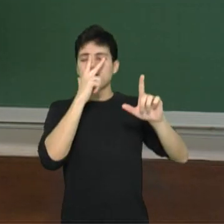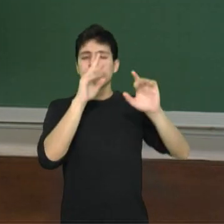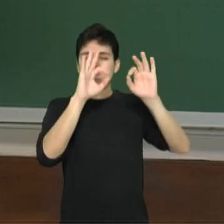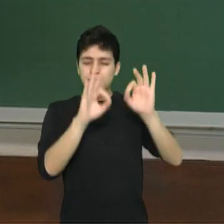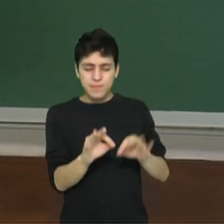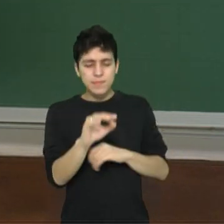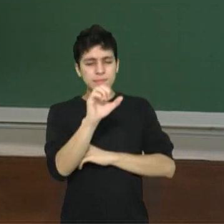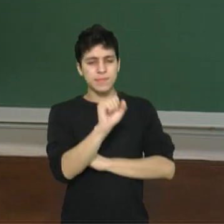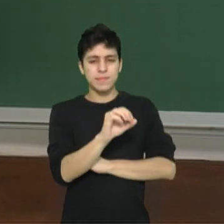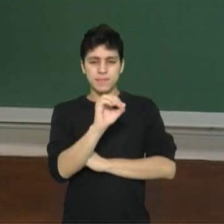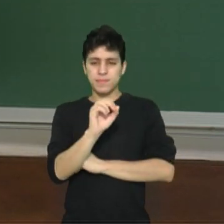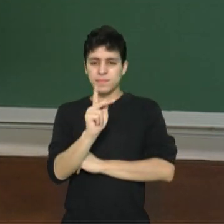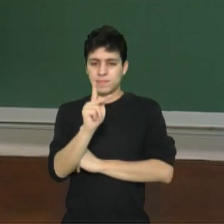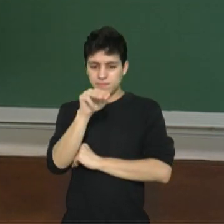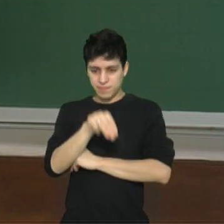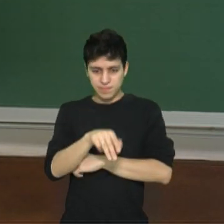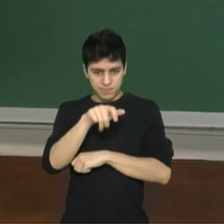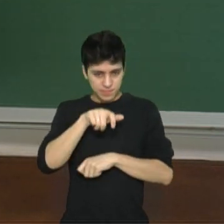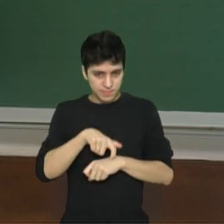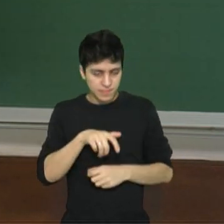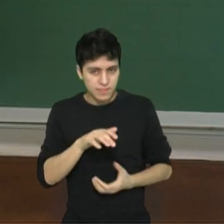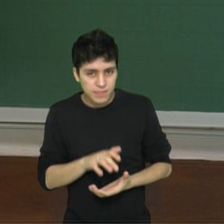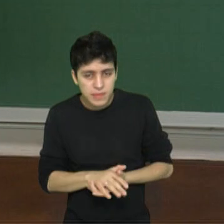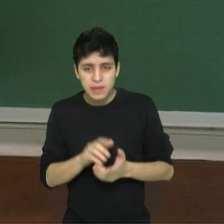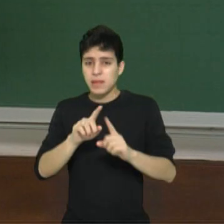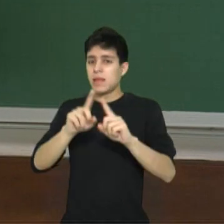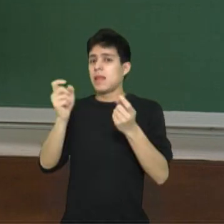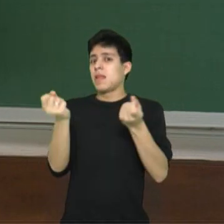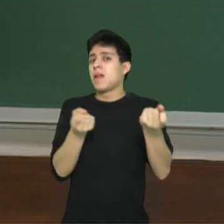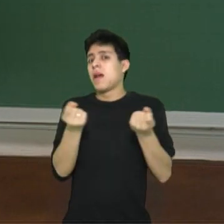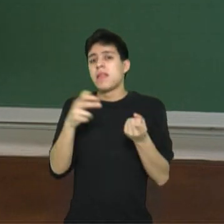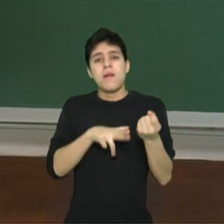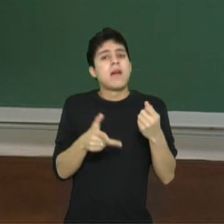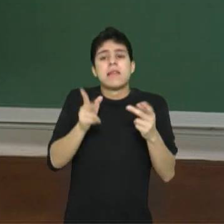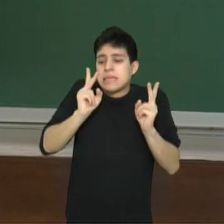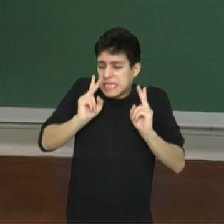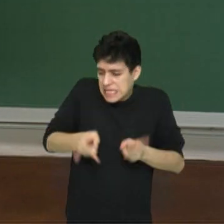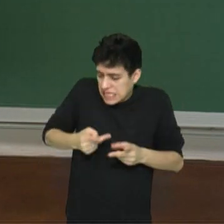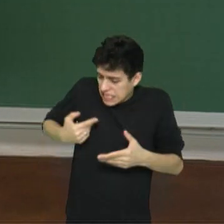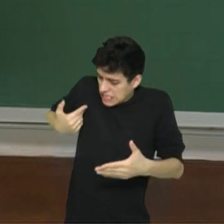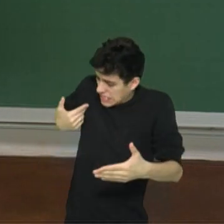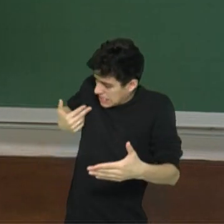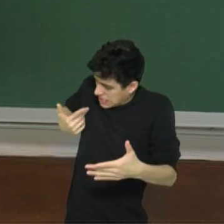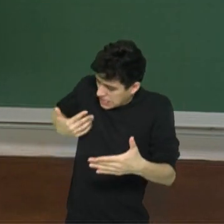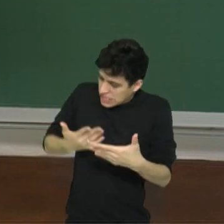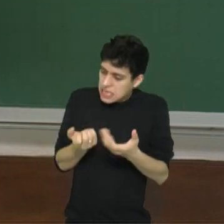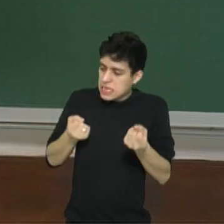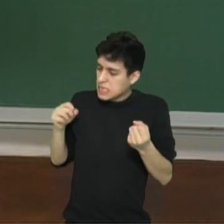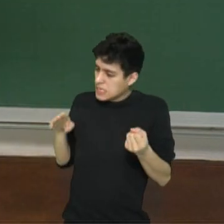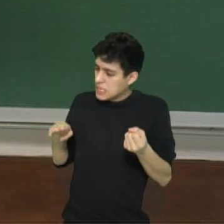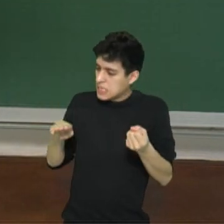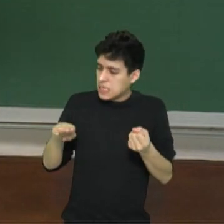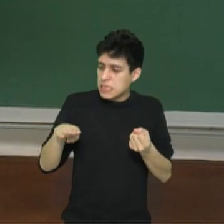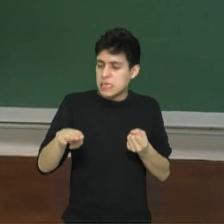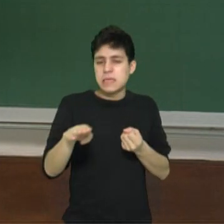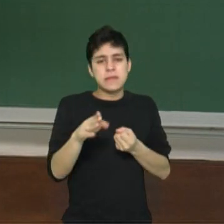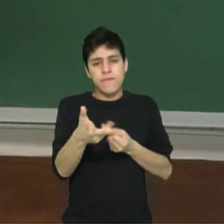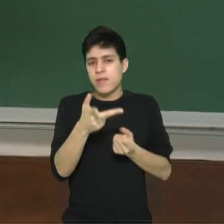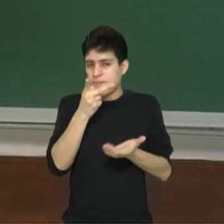estava marcando 80 km por hora, mas o carro não manteve no percurso inteiro essa velocidade,